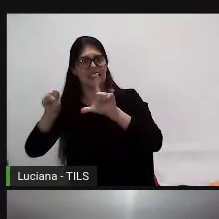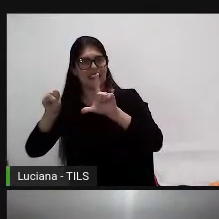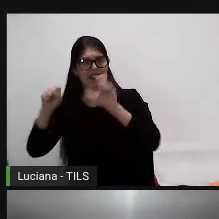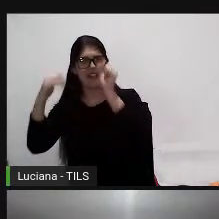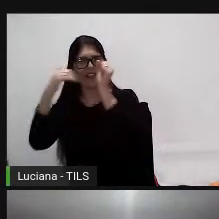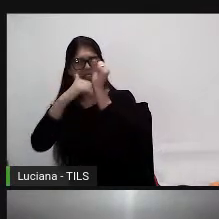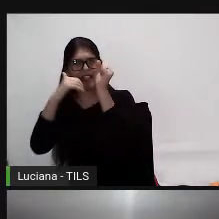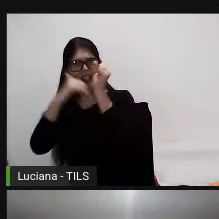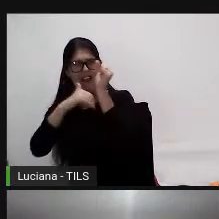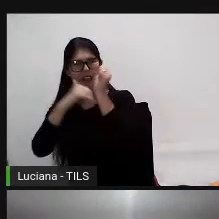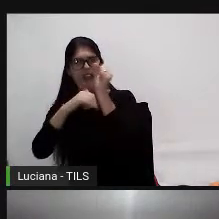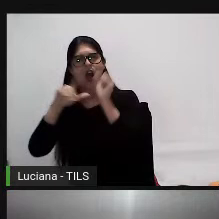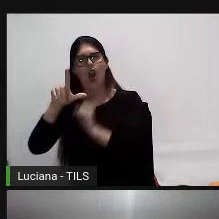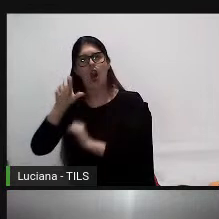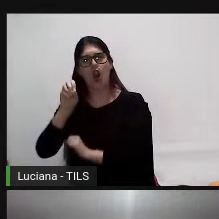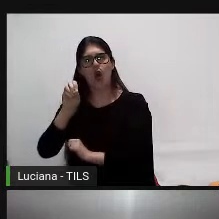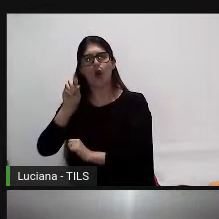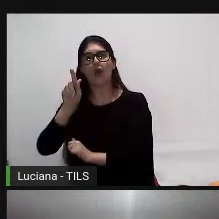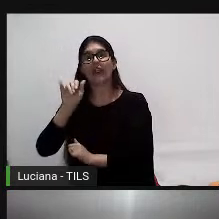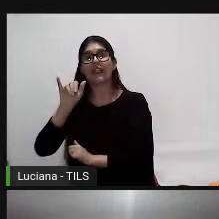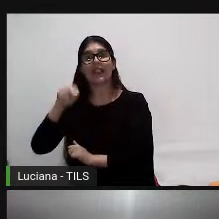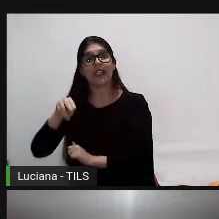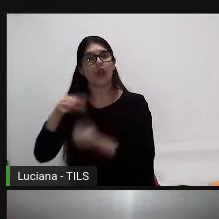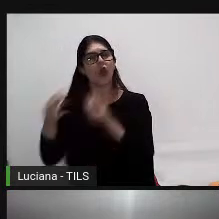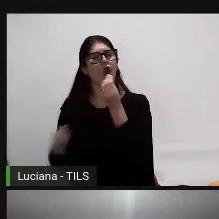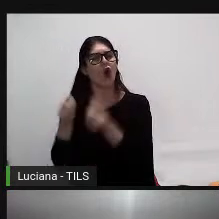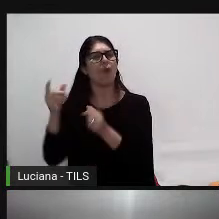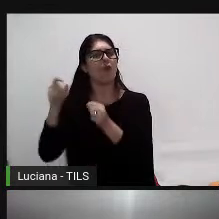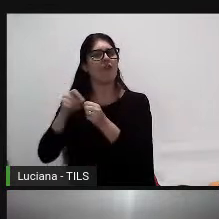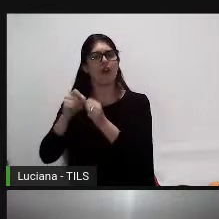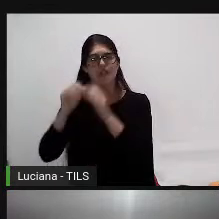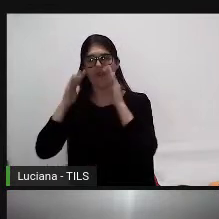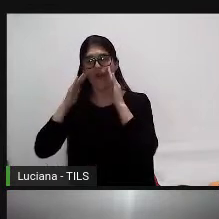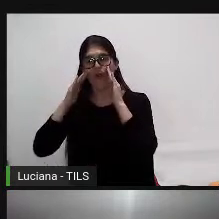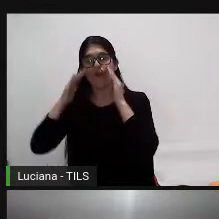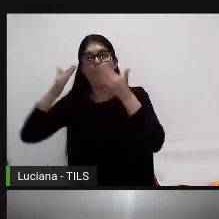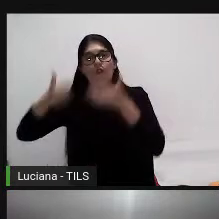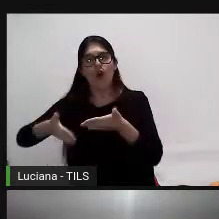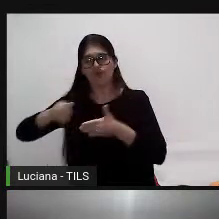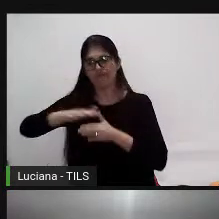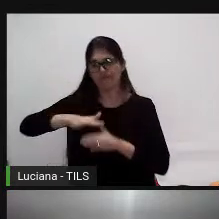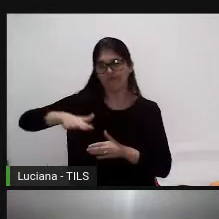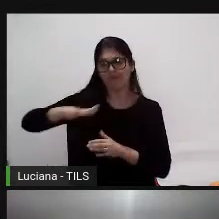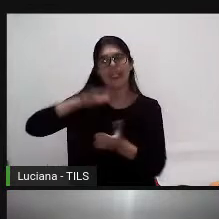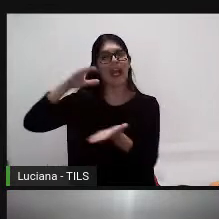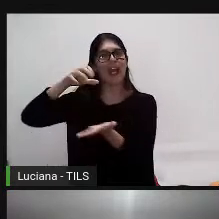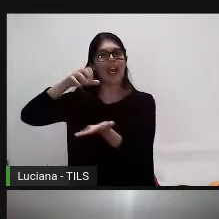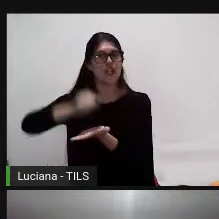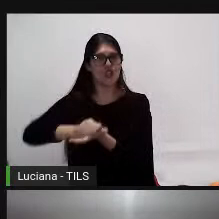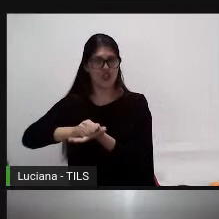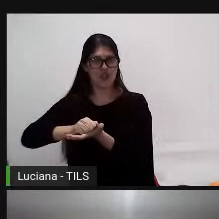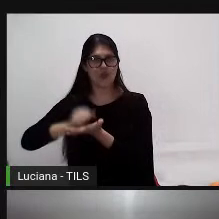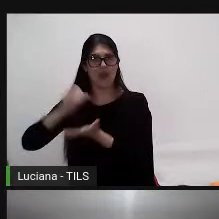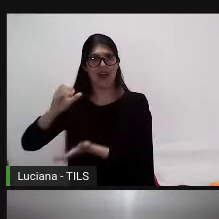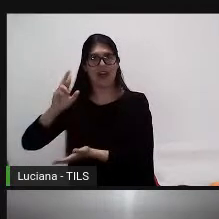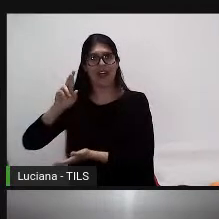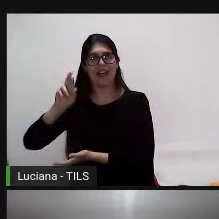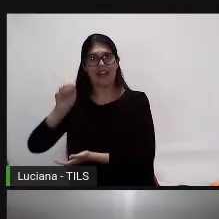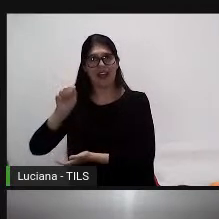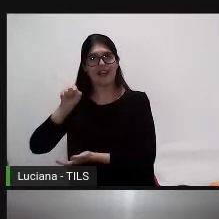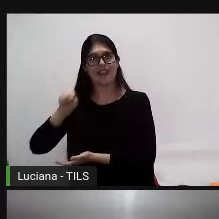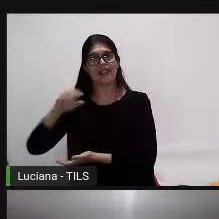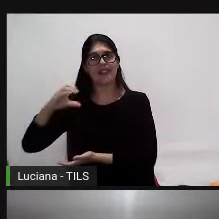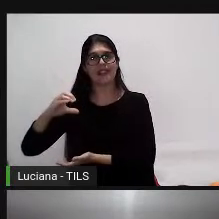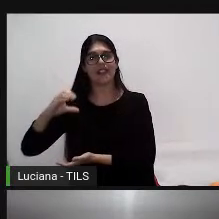acadêmico que nós utilizamos, aí é com os registros acadêmicos. Então, é CRA, C-R-A, arroba